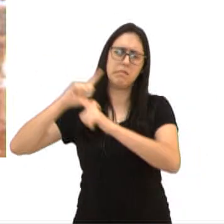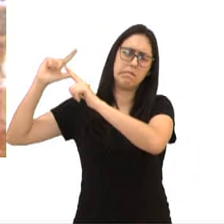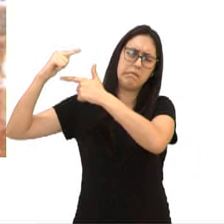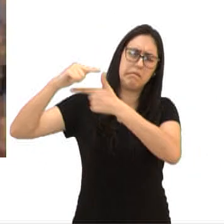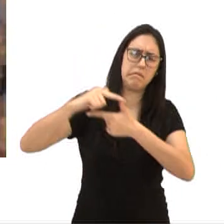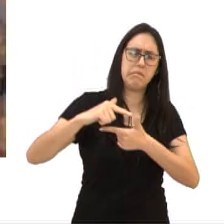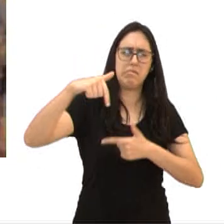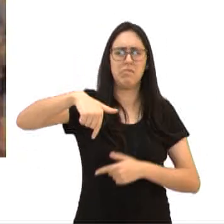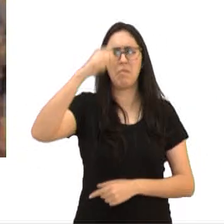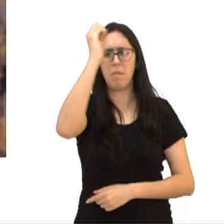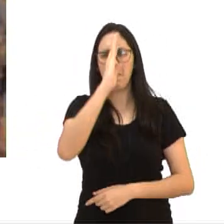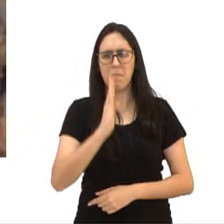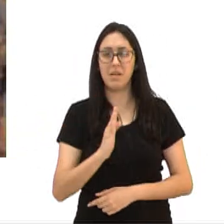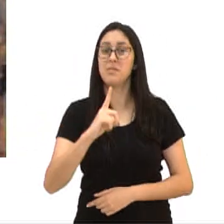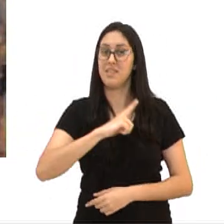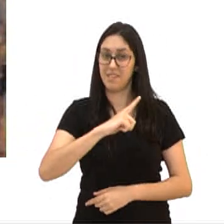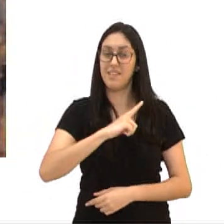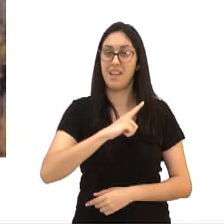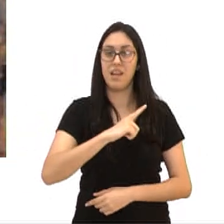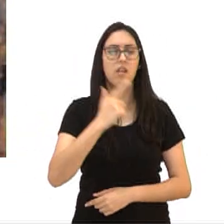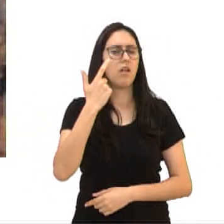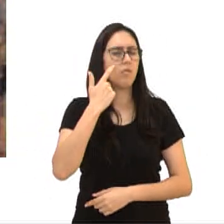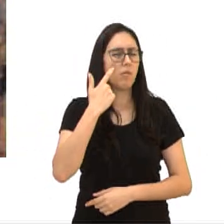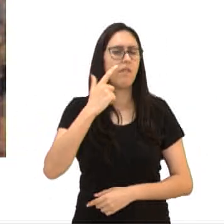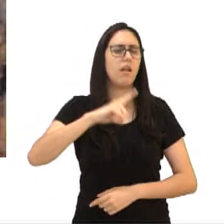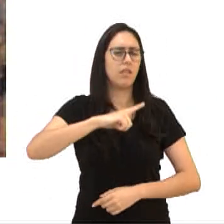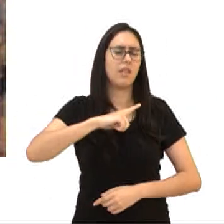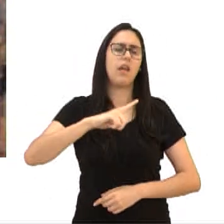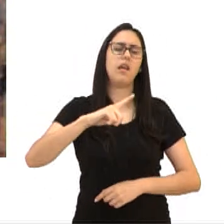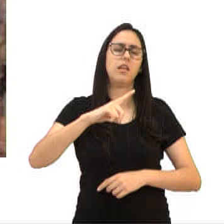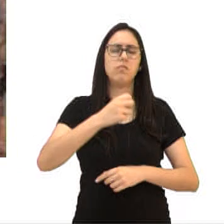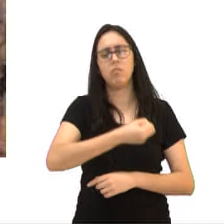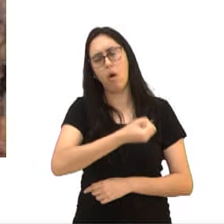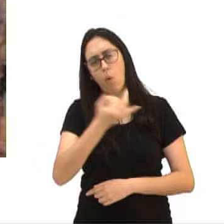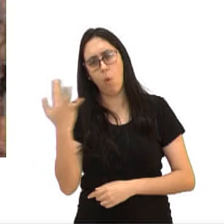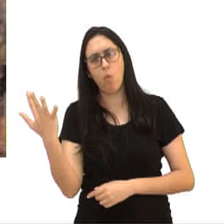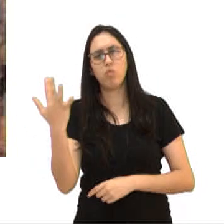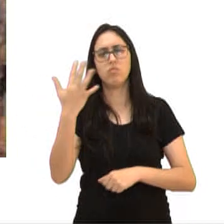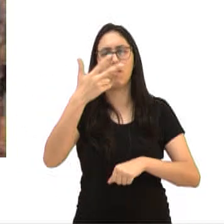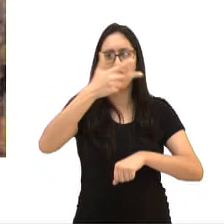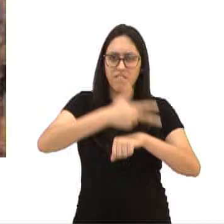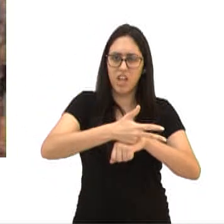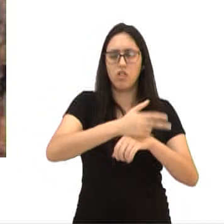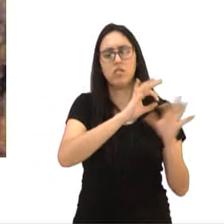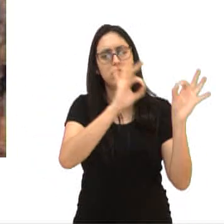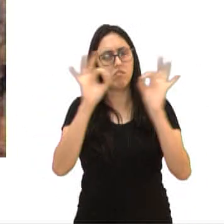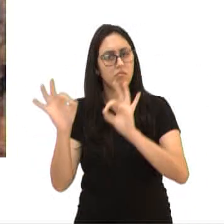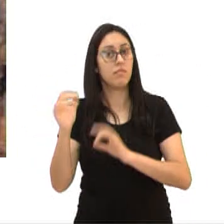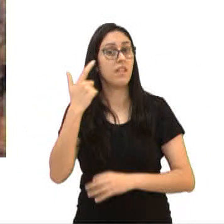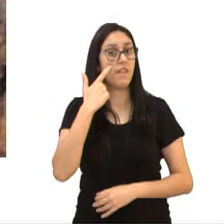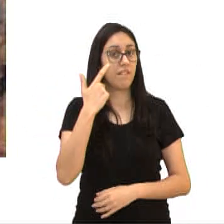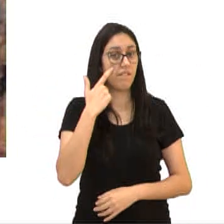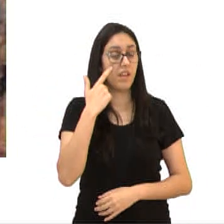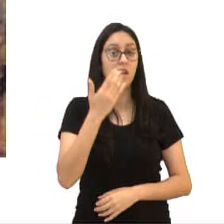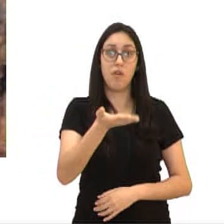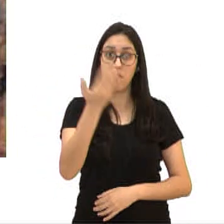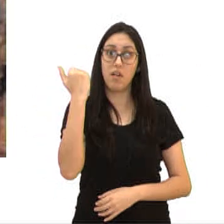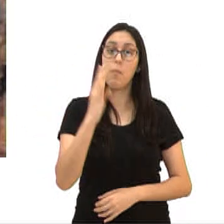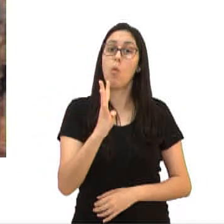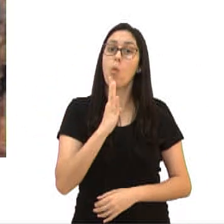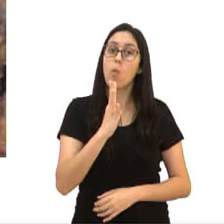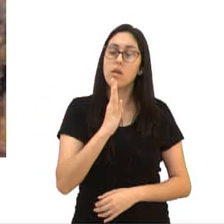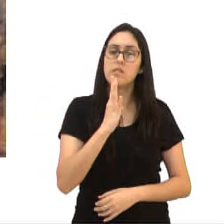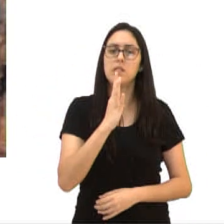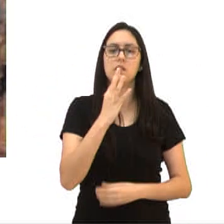religiosas do Brasil? Nós vamos assistir a alguns vídeos e por meio desses vídeos nós vamos conhecer um pouco da